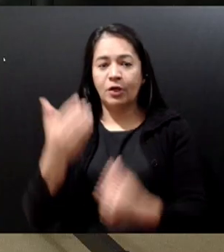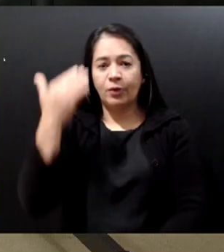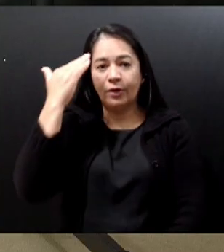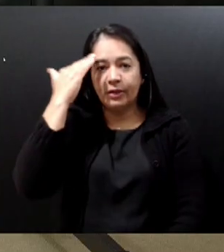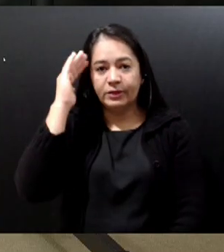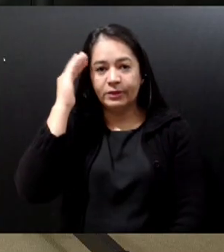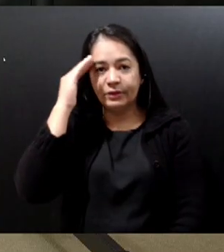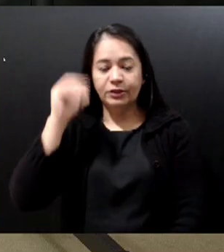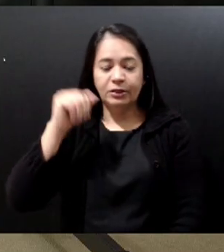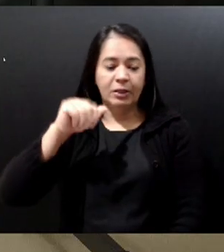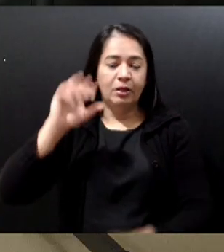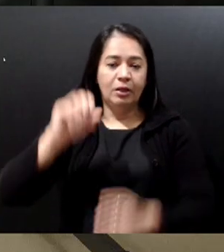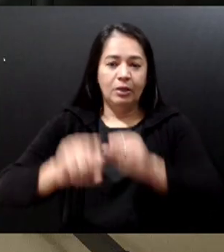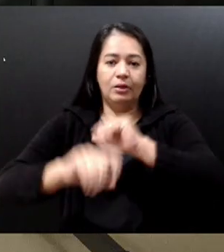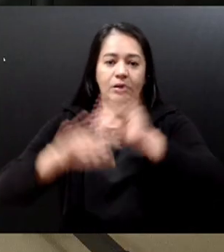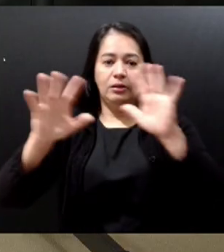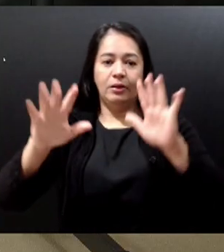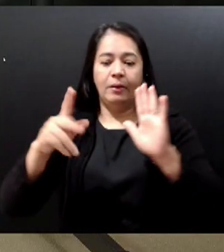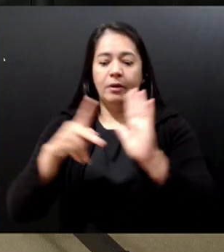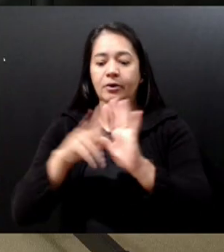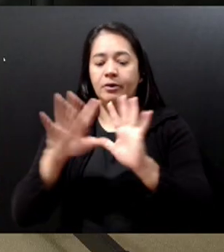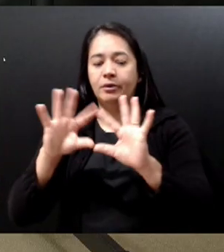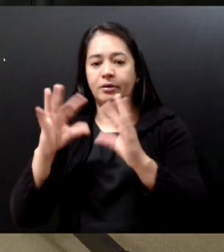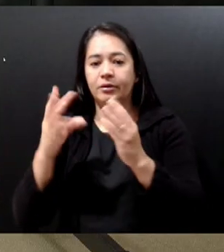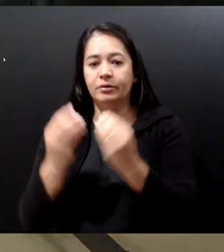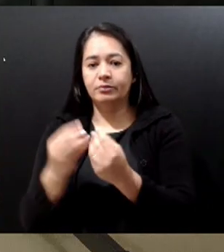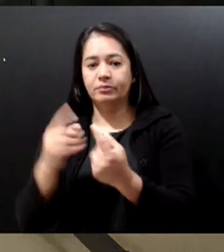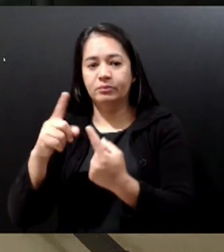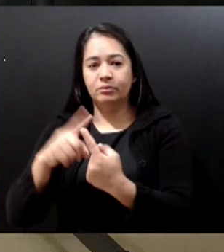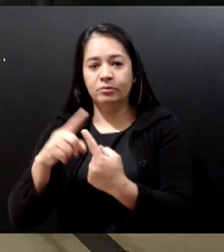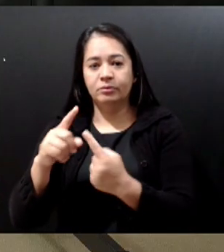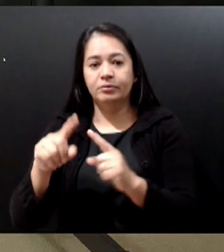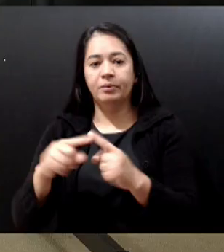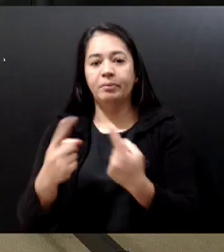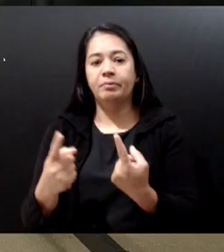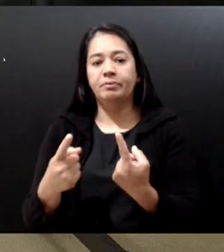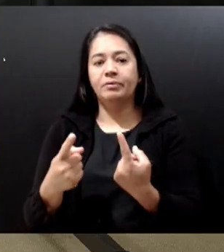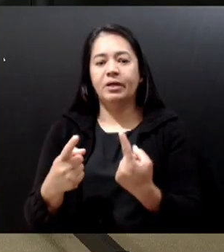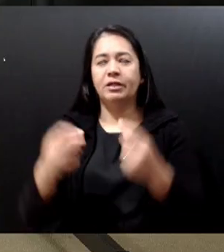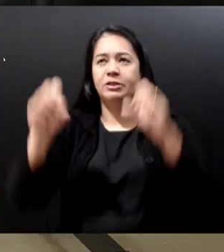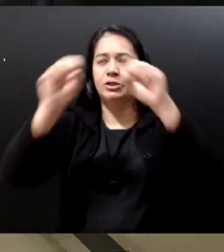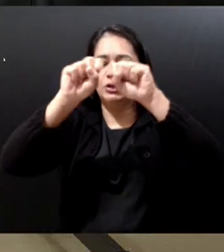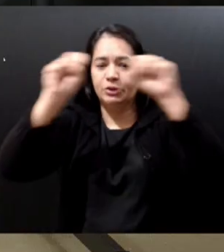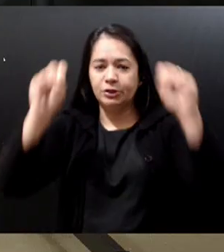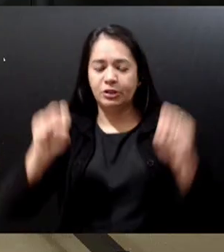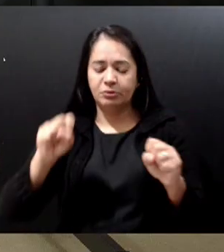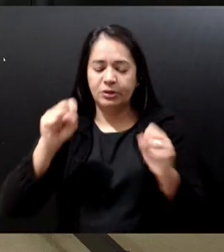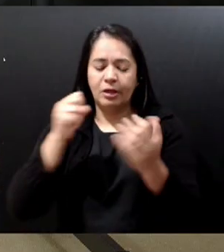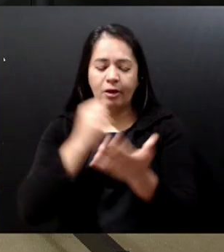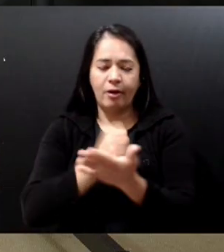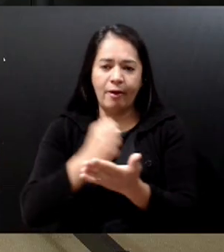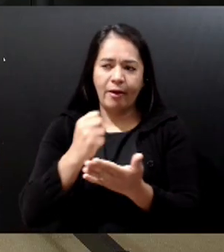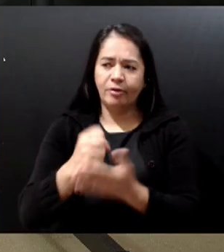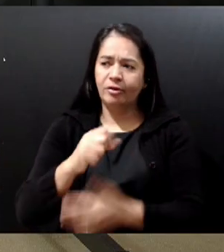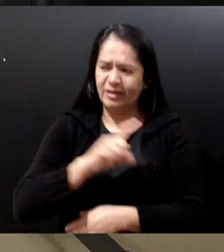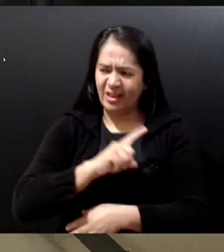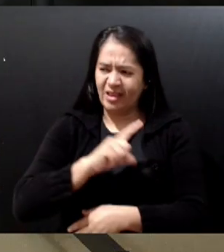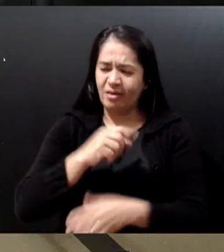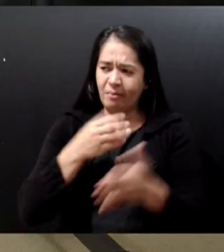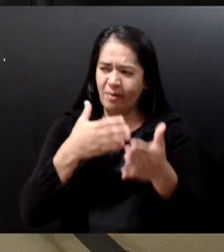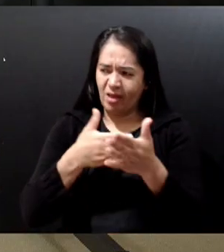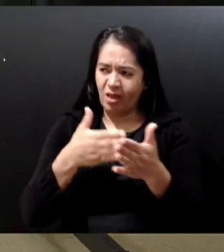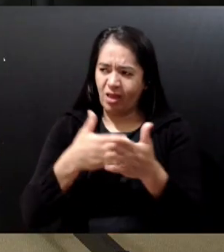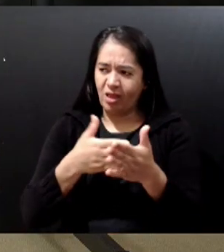para essas famílias, né? Mas na questão de tribunais, cartórios, ainda existe uma barreira, ainda existe um